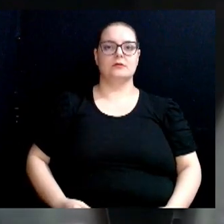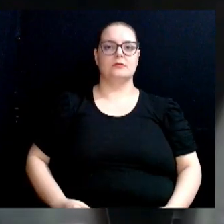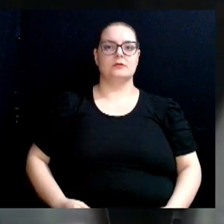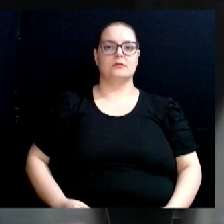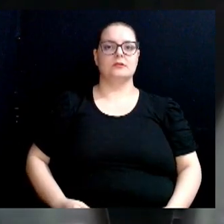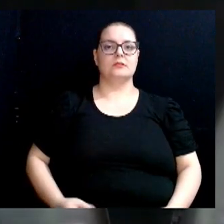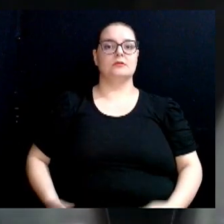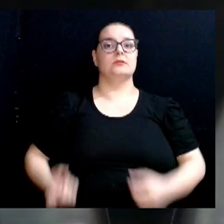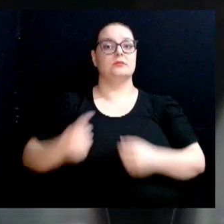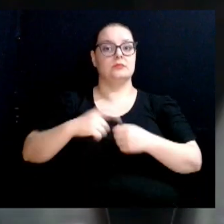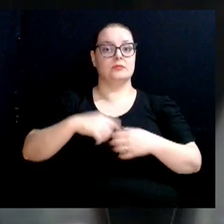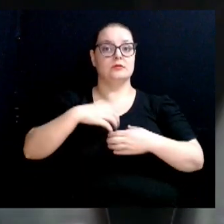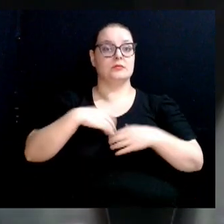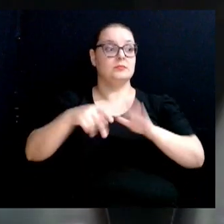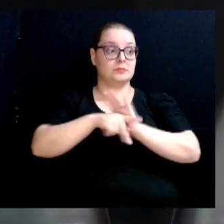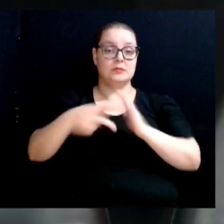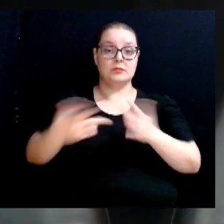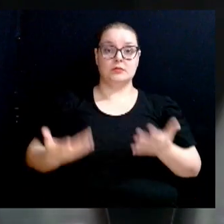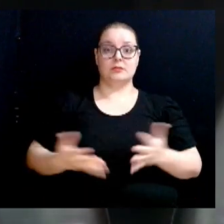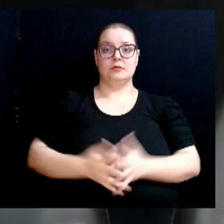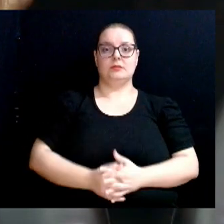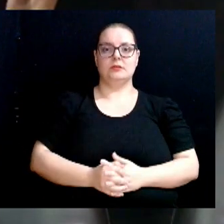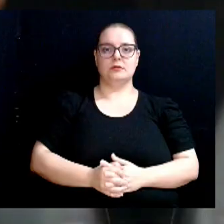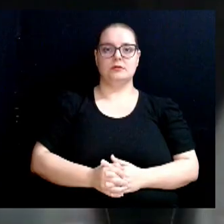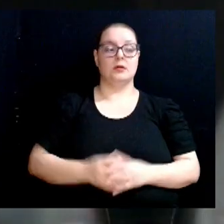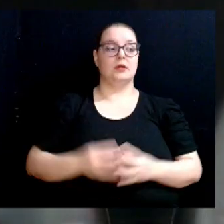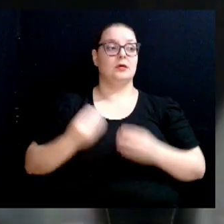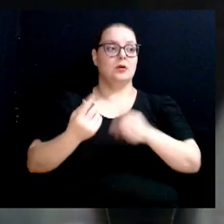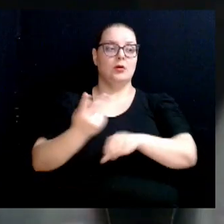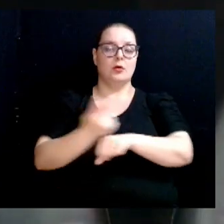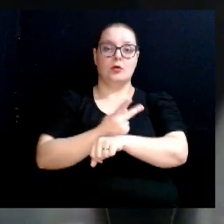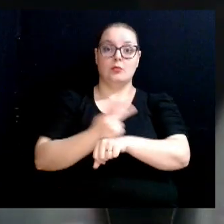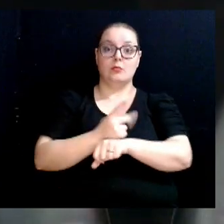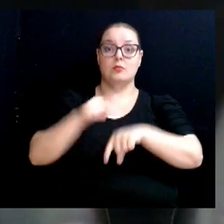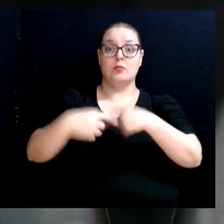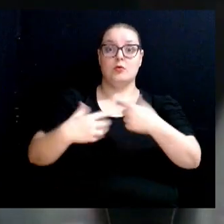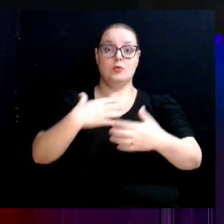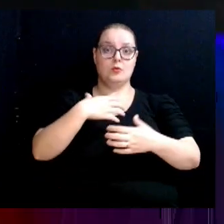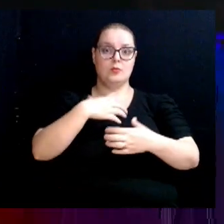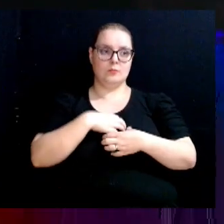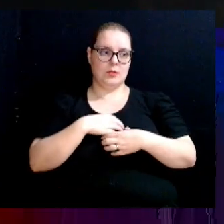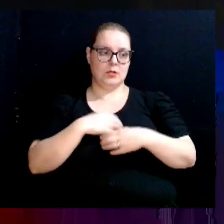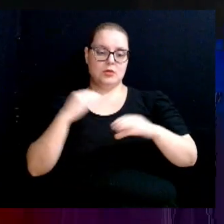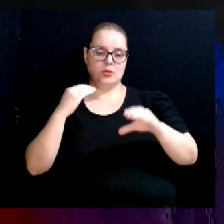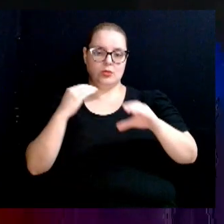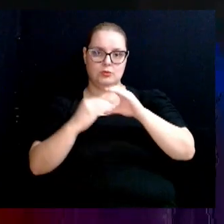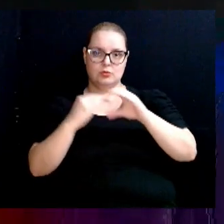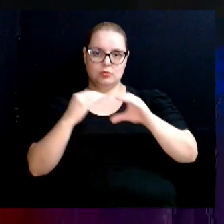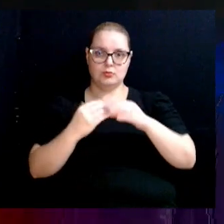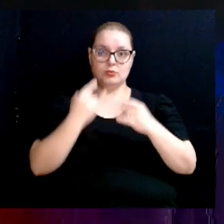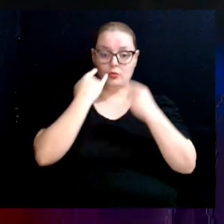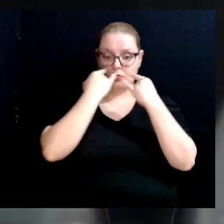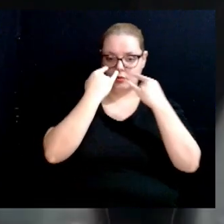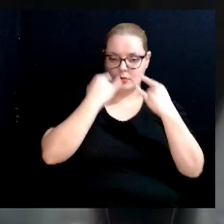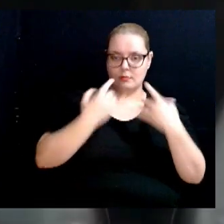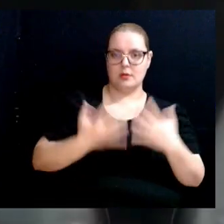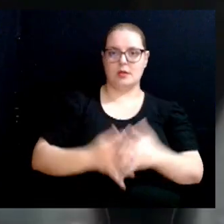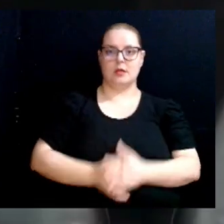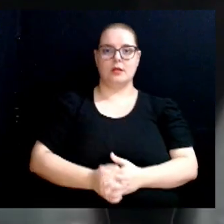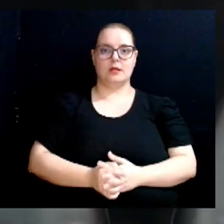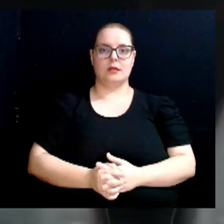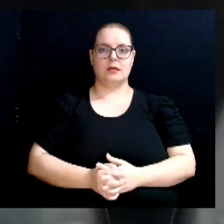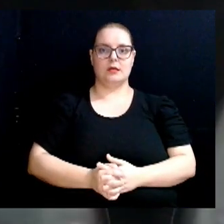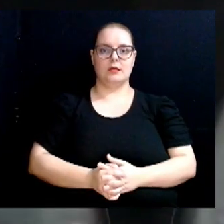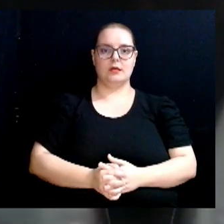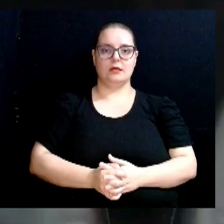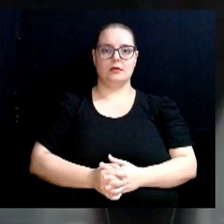é que a gente vai buscar uma outra forma de comunicar meu interesse, né? e eu ser